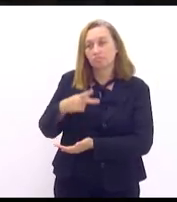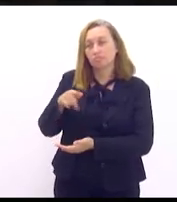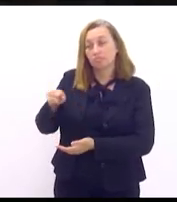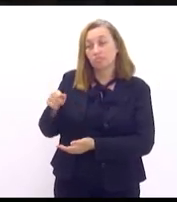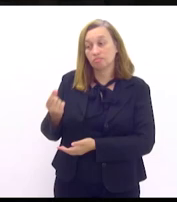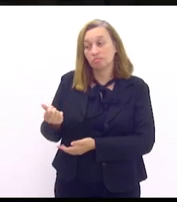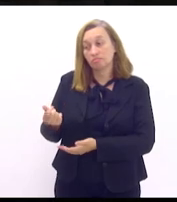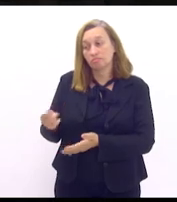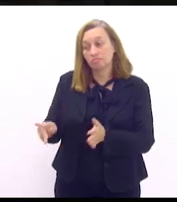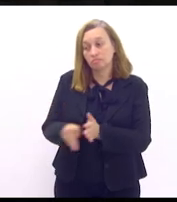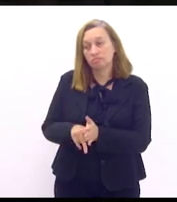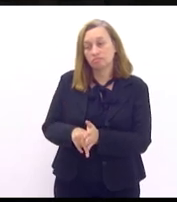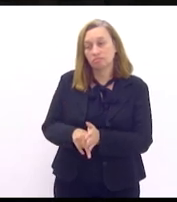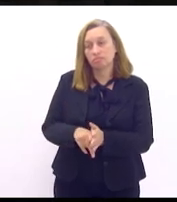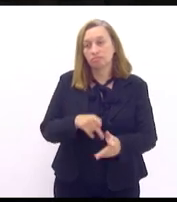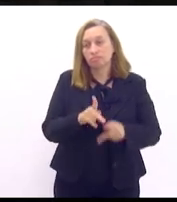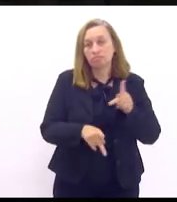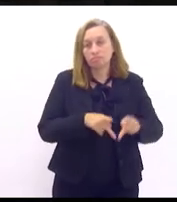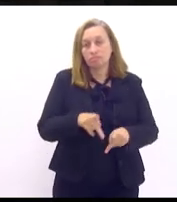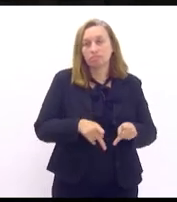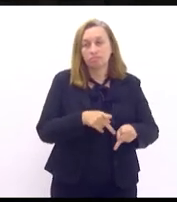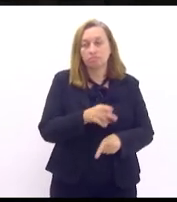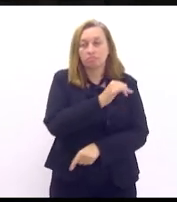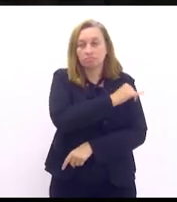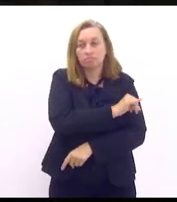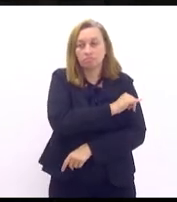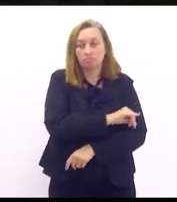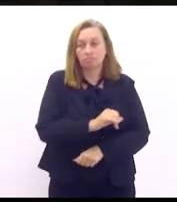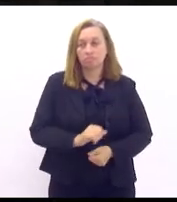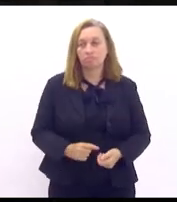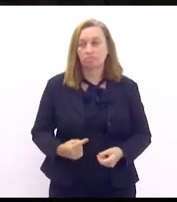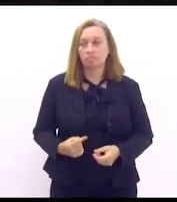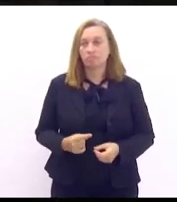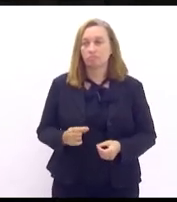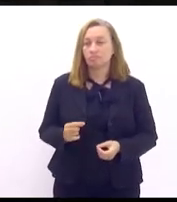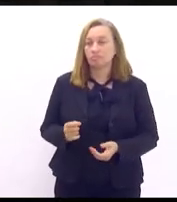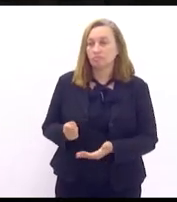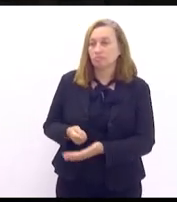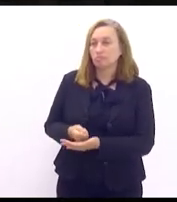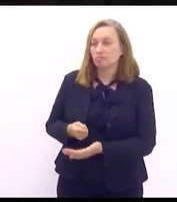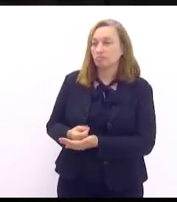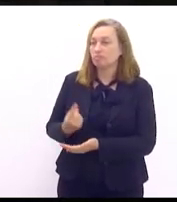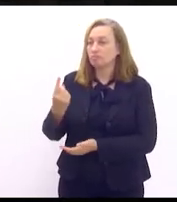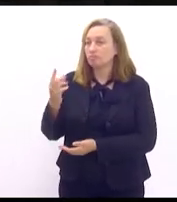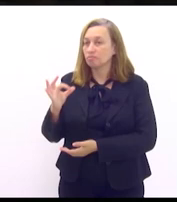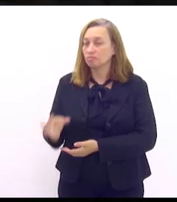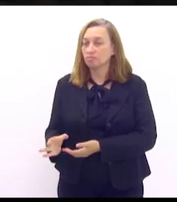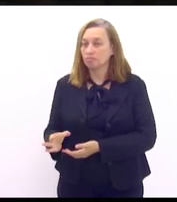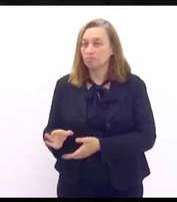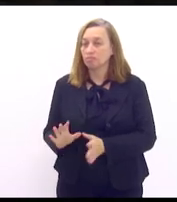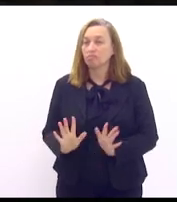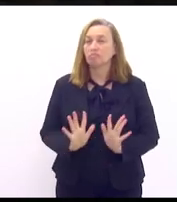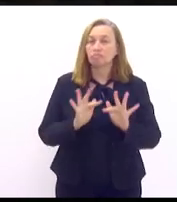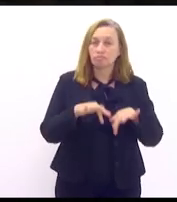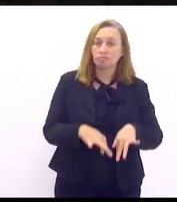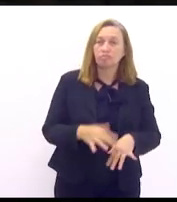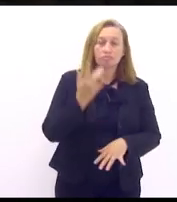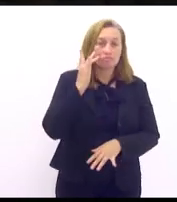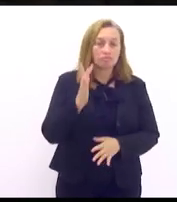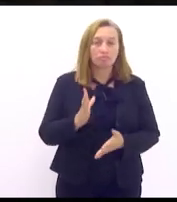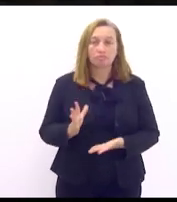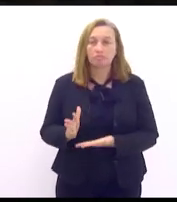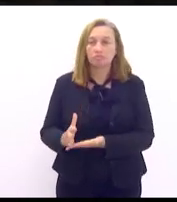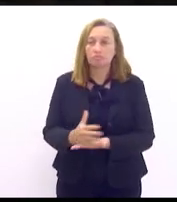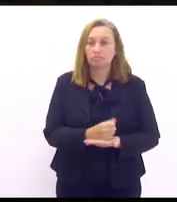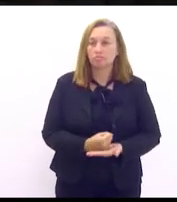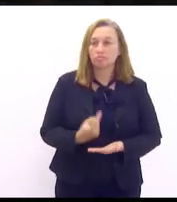dinheiro é do Estado, do povo do Rio de Janeiro, ele cobra de 1%. Para então, concluir? Então ele quer, acha que arrecadar 1